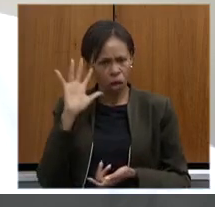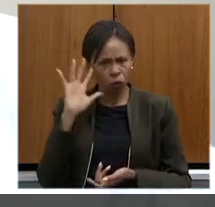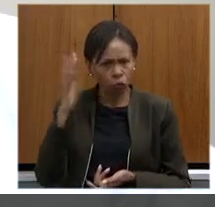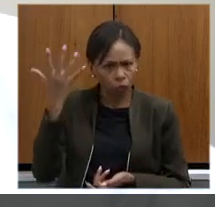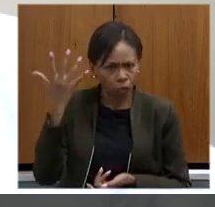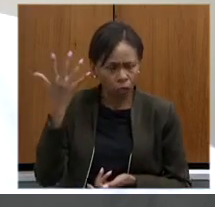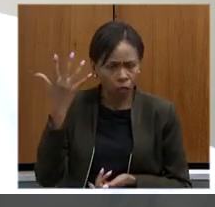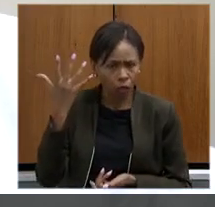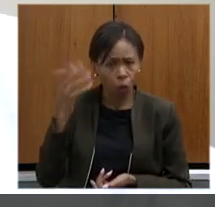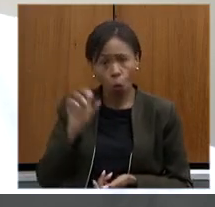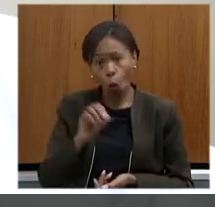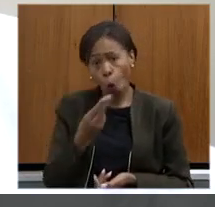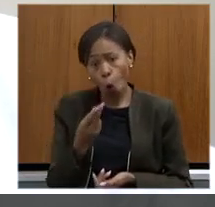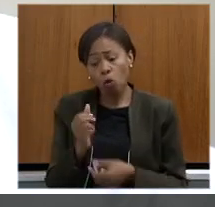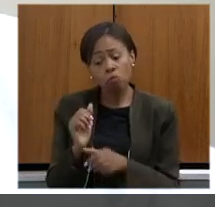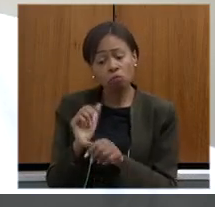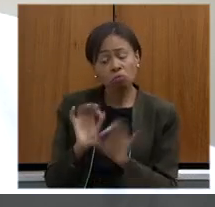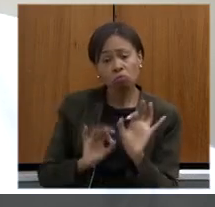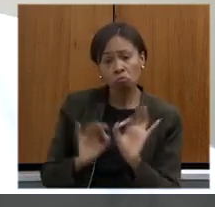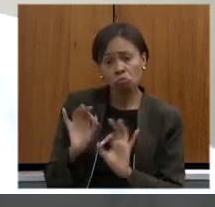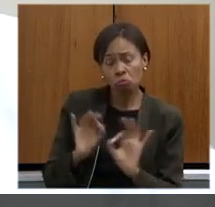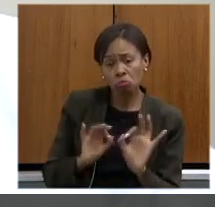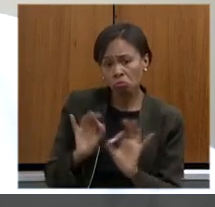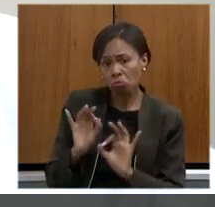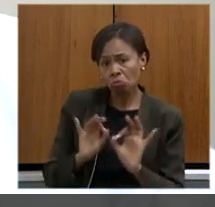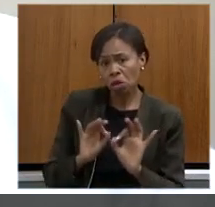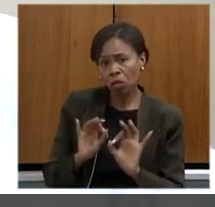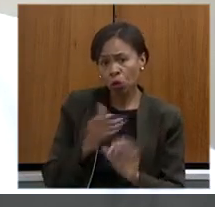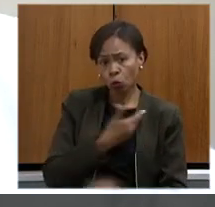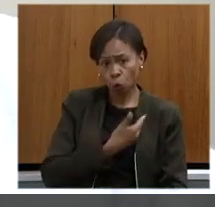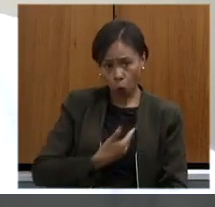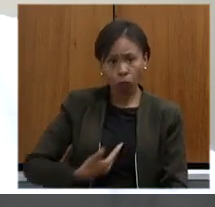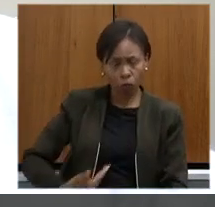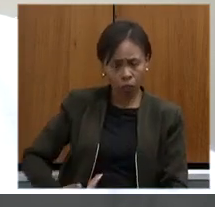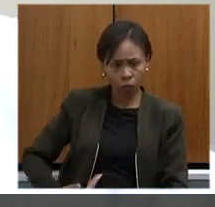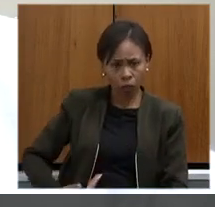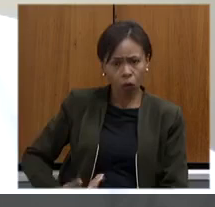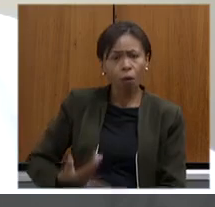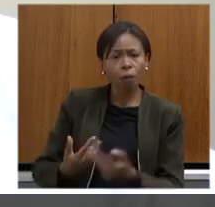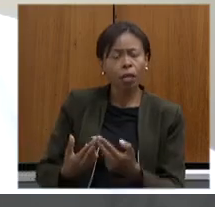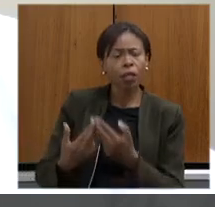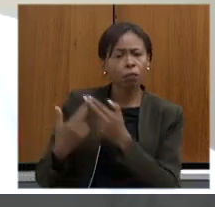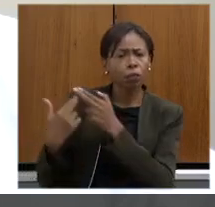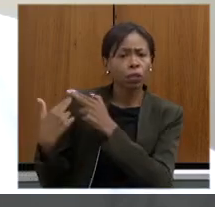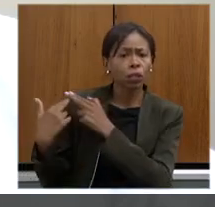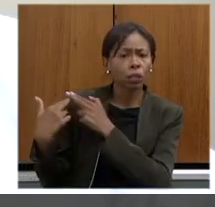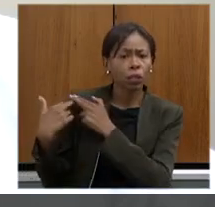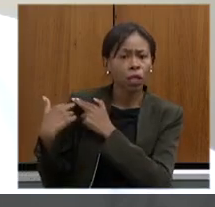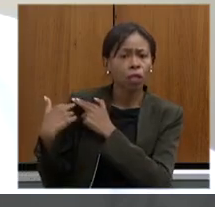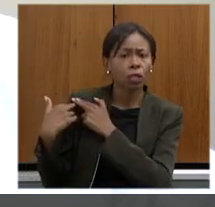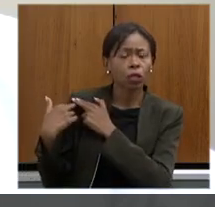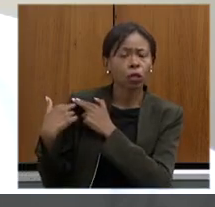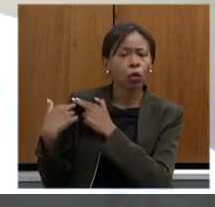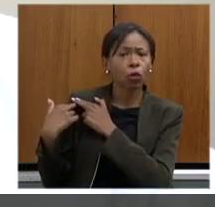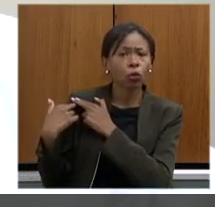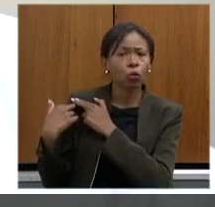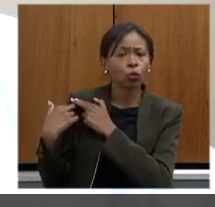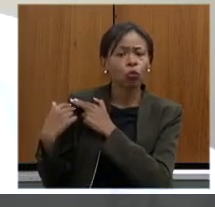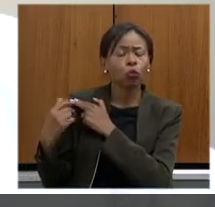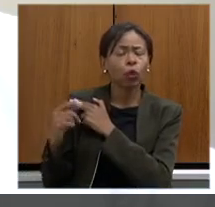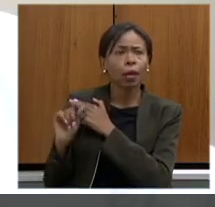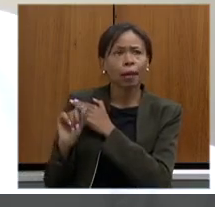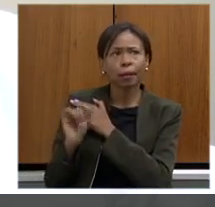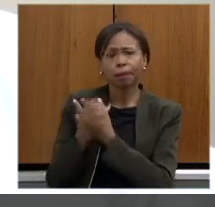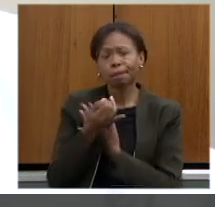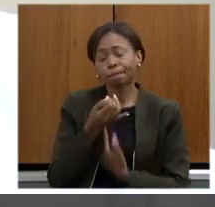tomada ou está em estudos para ser tomada pelo governo do estado para responsabilização da gestão anterior é o